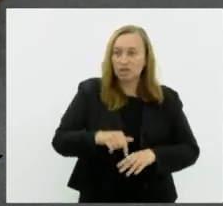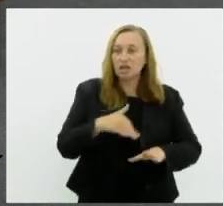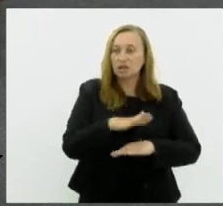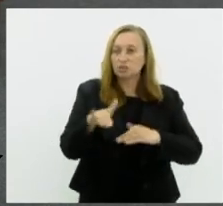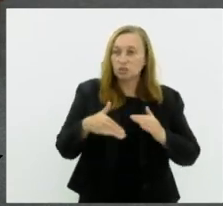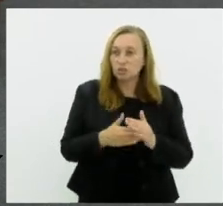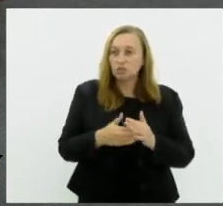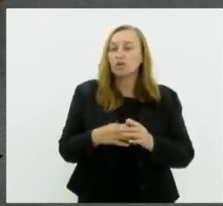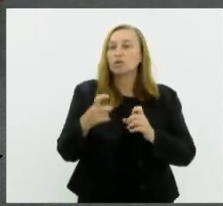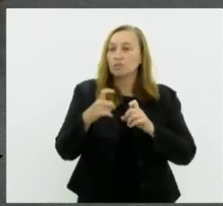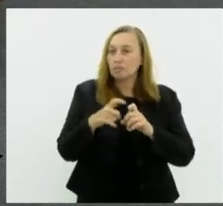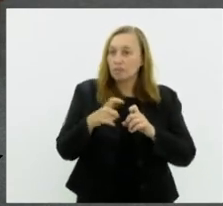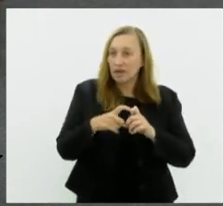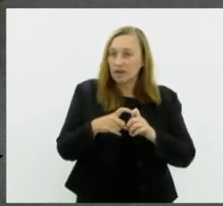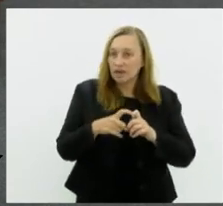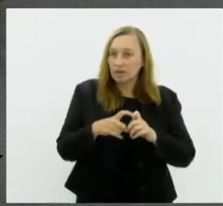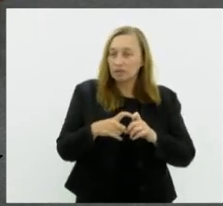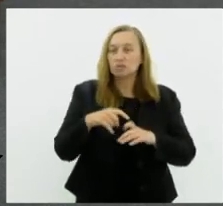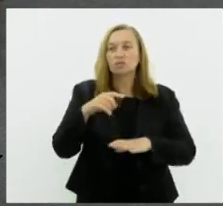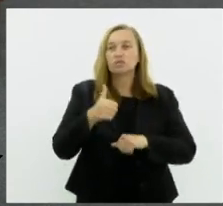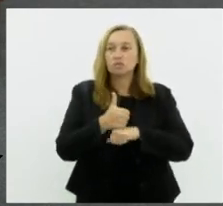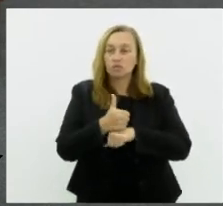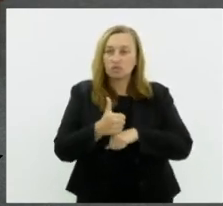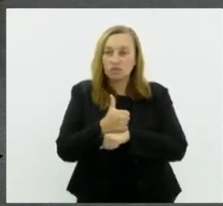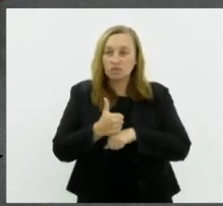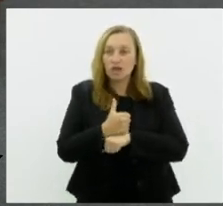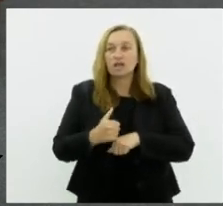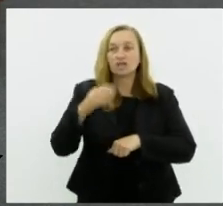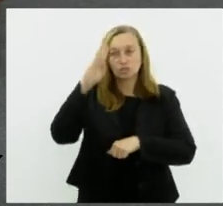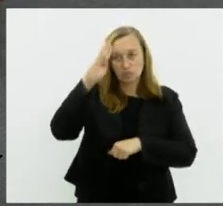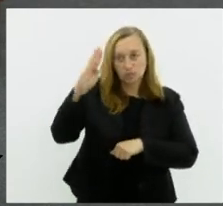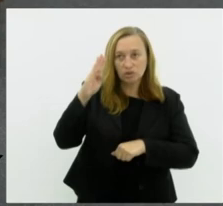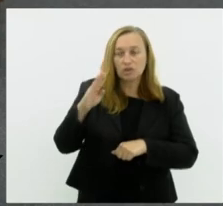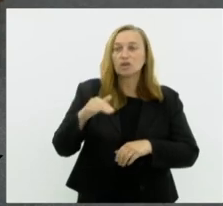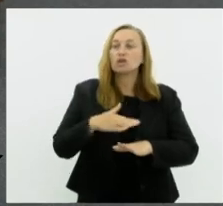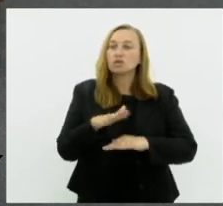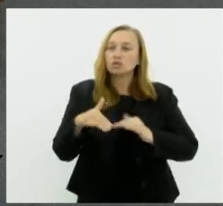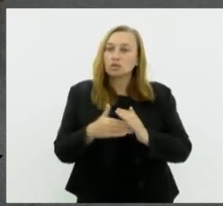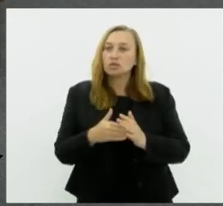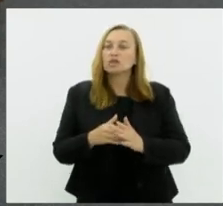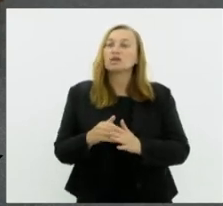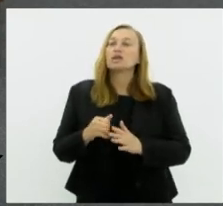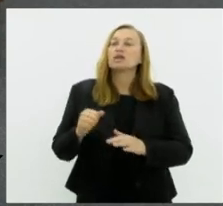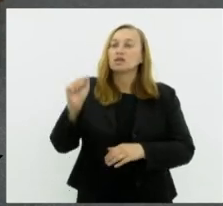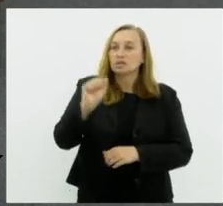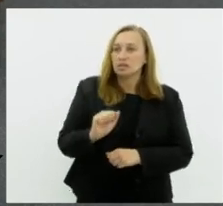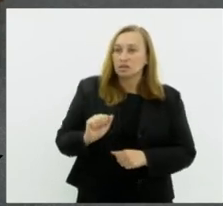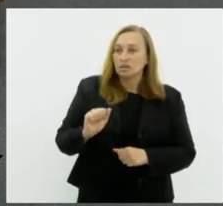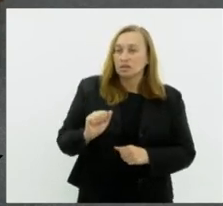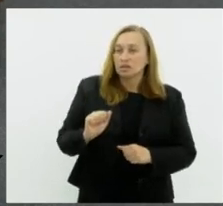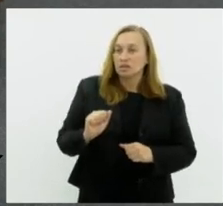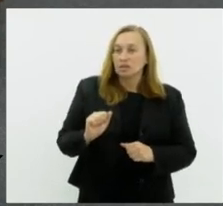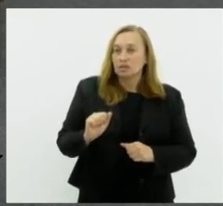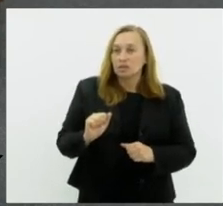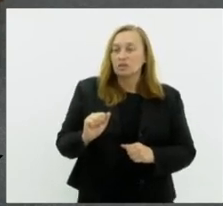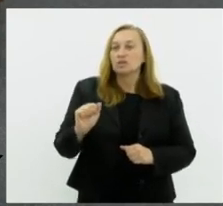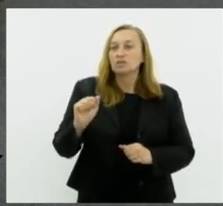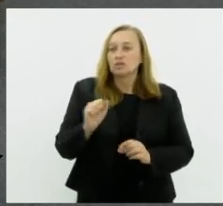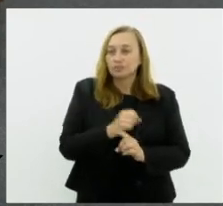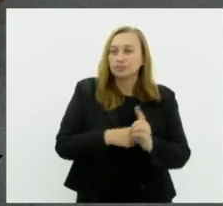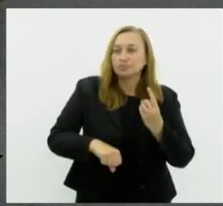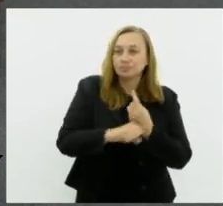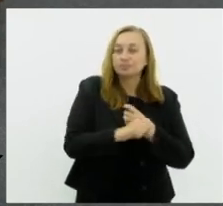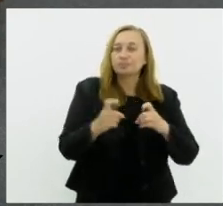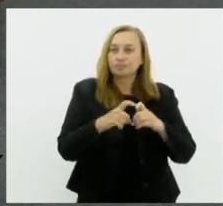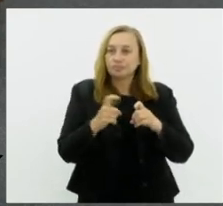aqueles médicos especialistas, a todos os conselhos, a todas as sociedades de medicina especialista, que nós dialogamos também,